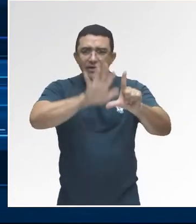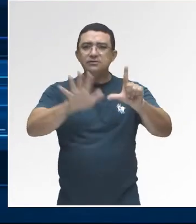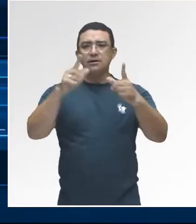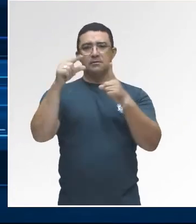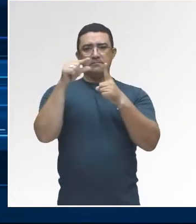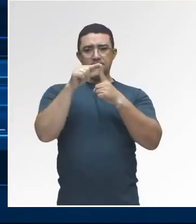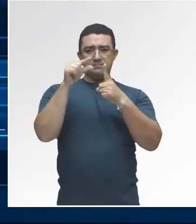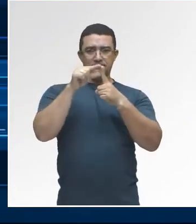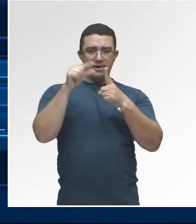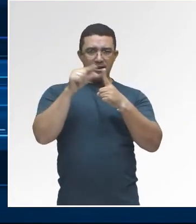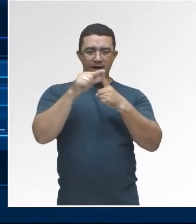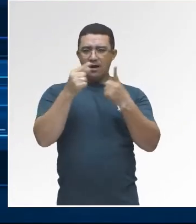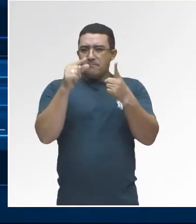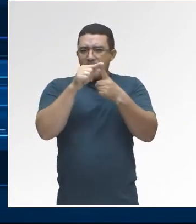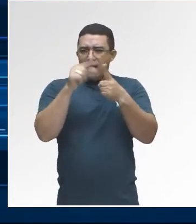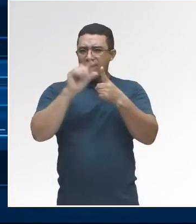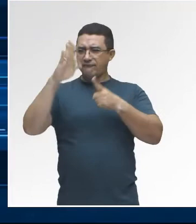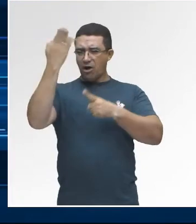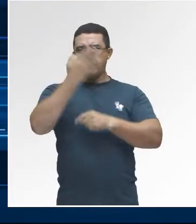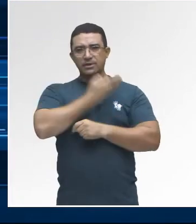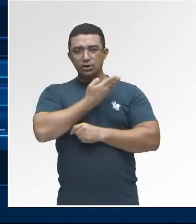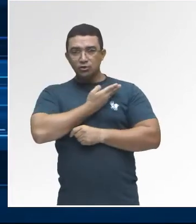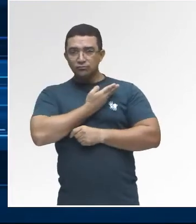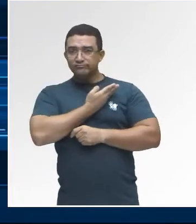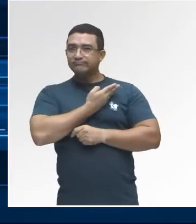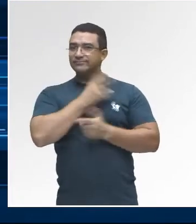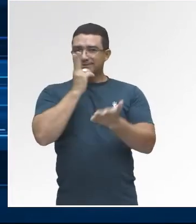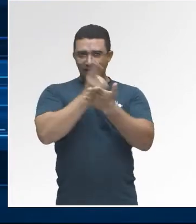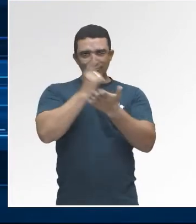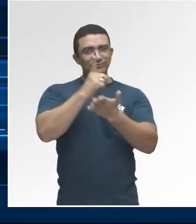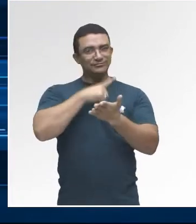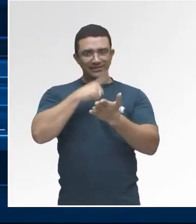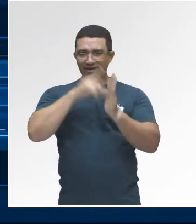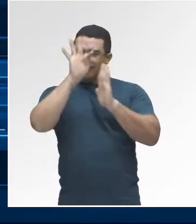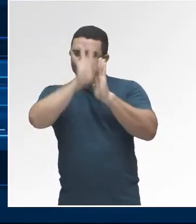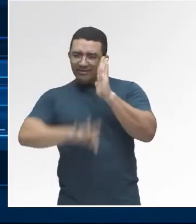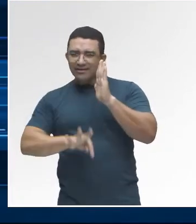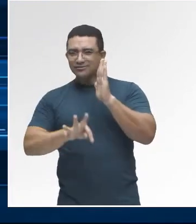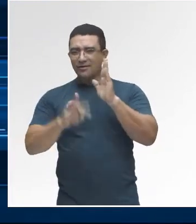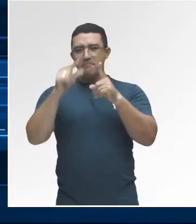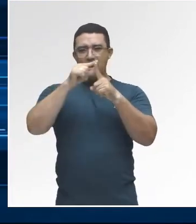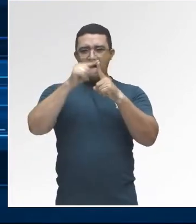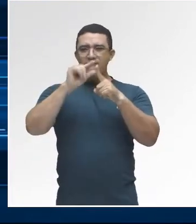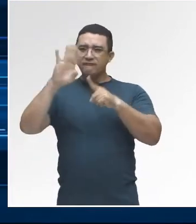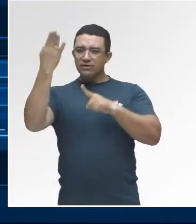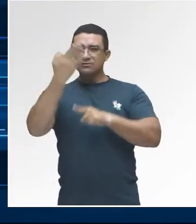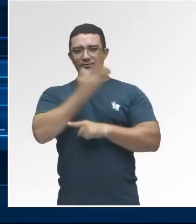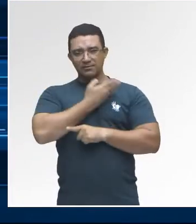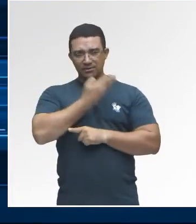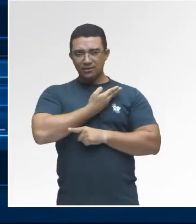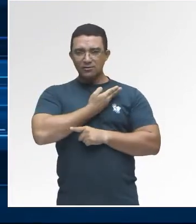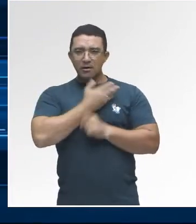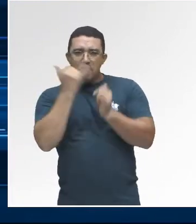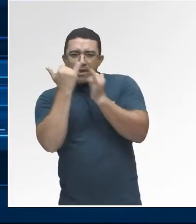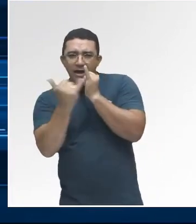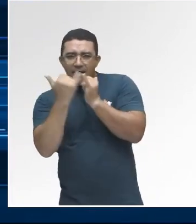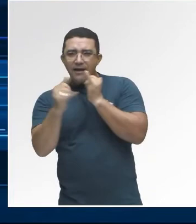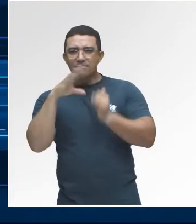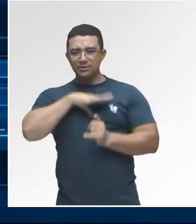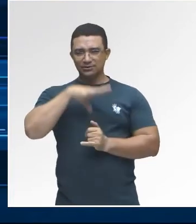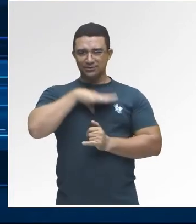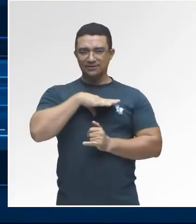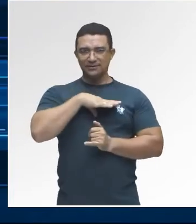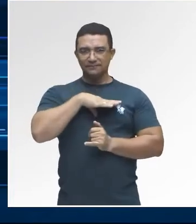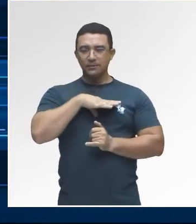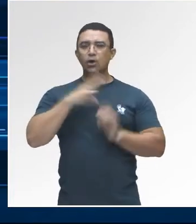palavras cognatas, que não pode faltar também nas nossas leituras, não é? Na nossa estratégia de leitura. Então, tudo isso